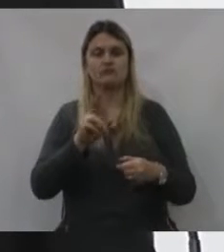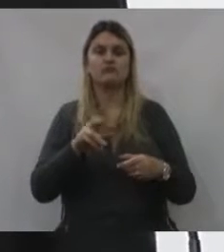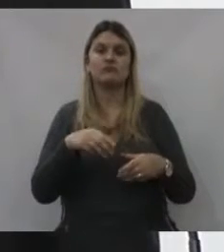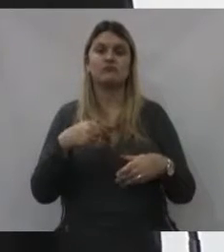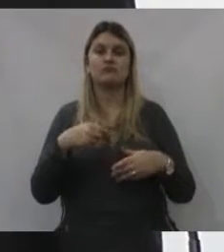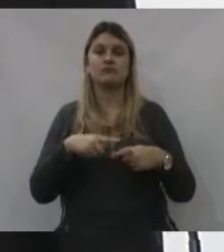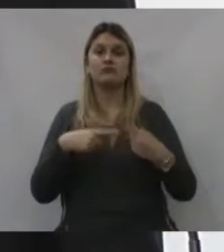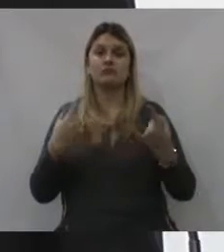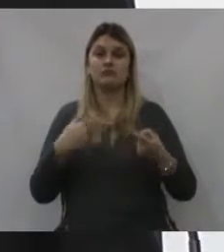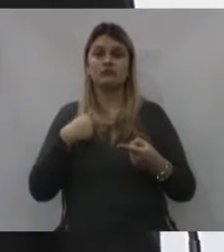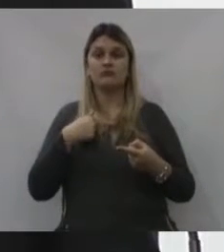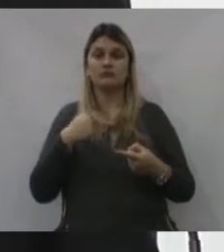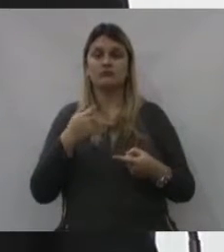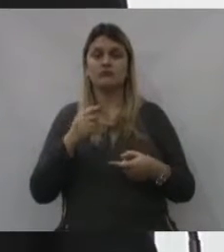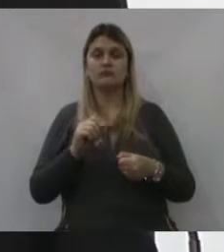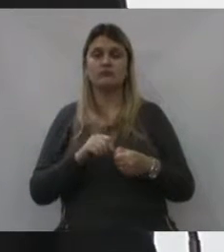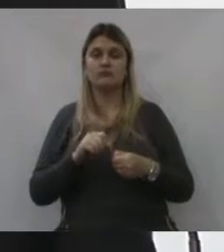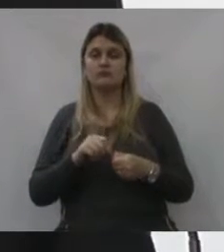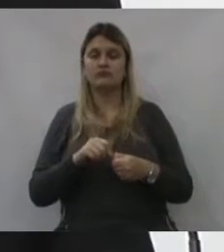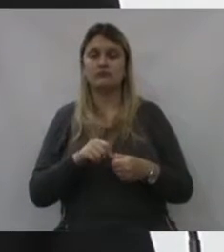enfim, mas faço